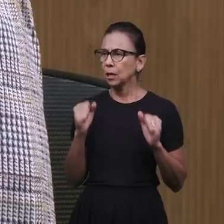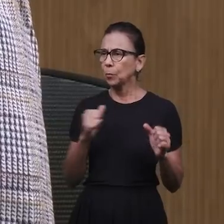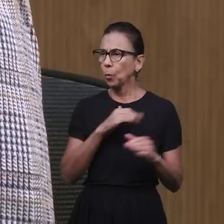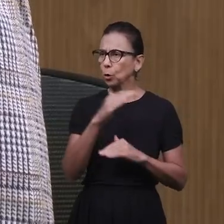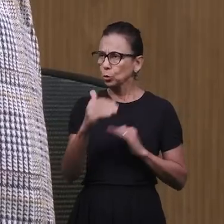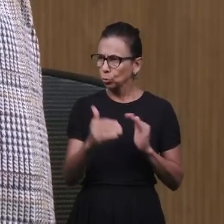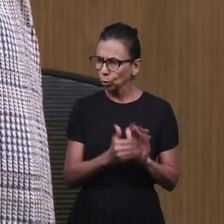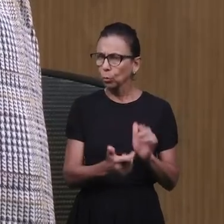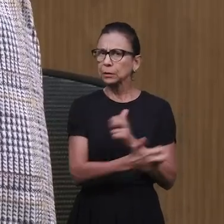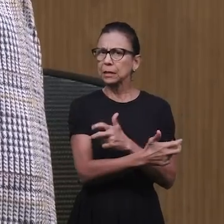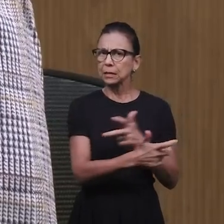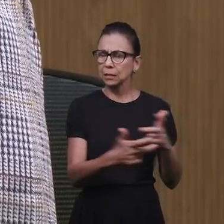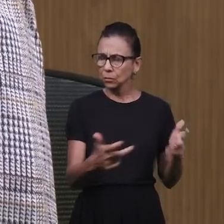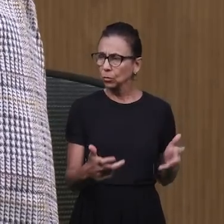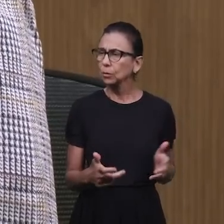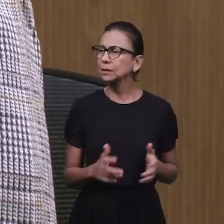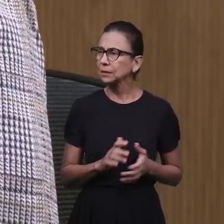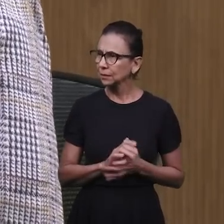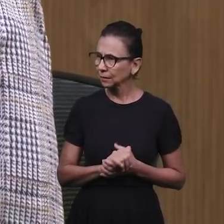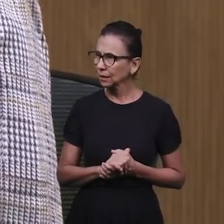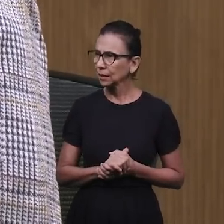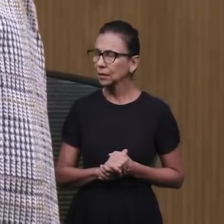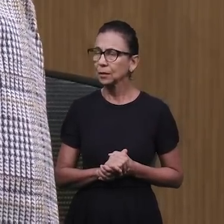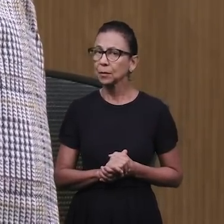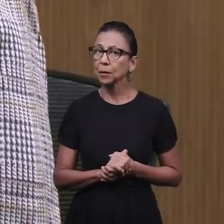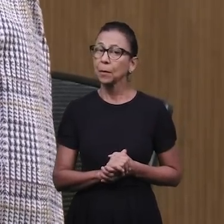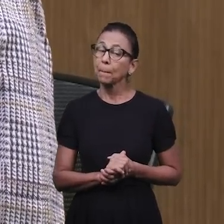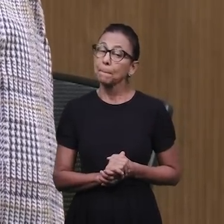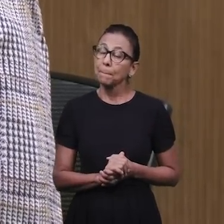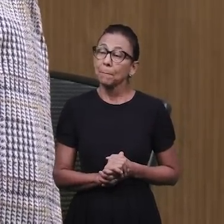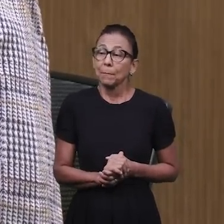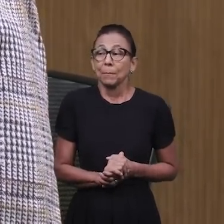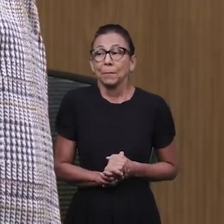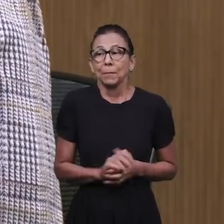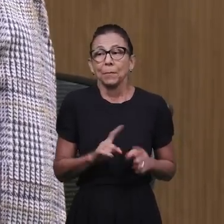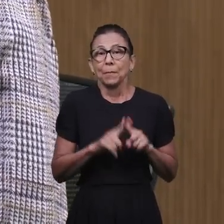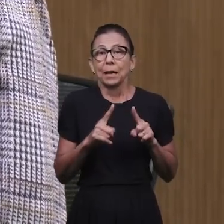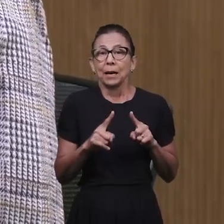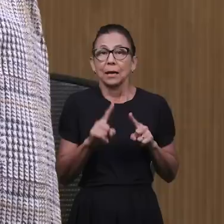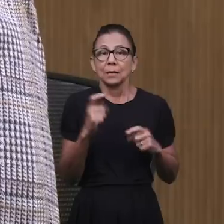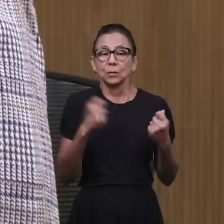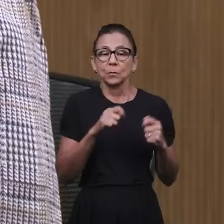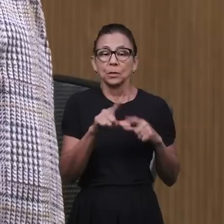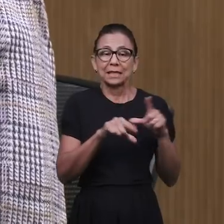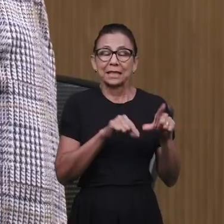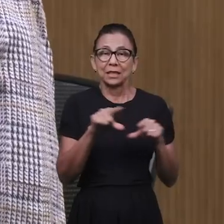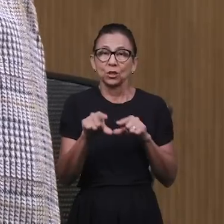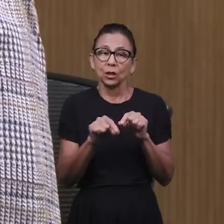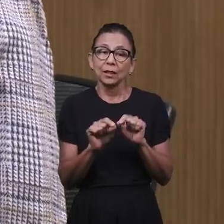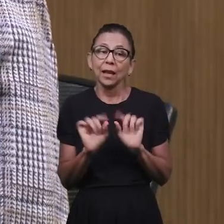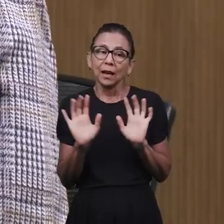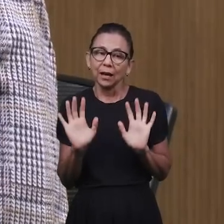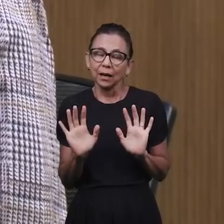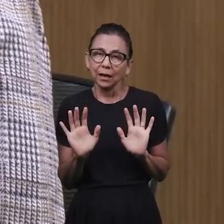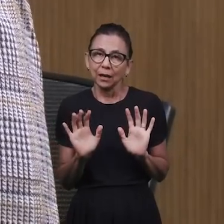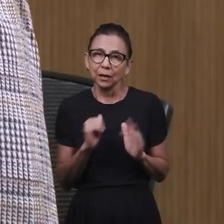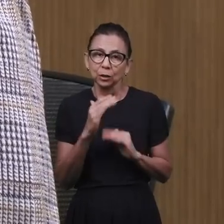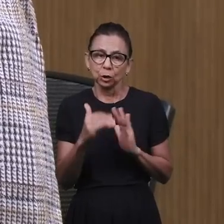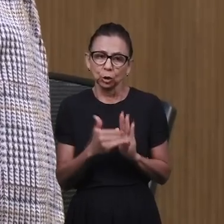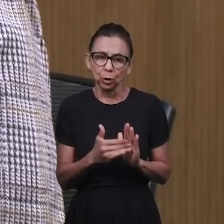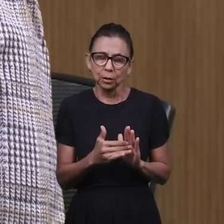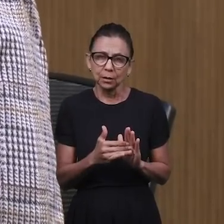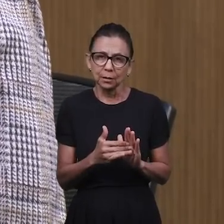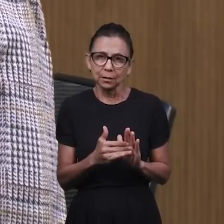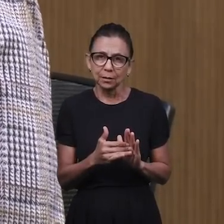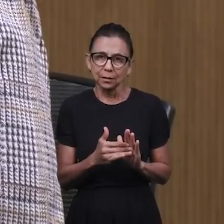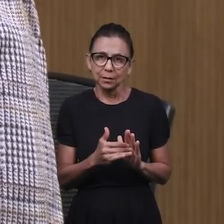lícitas, mas nem tudo me convém, se tem relação com a liberdade do servo do Senhor, nesse caso aqui do jovem, em fazer a boa